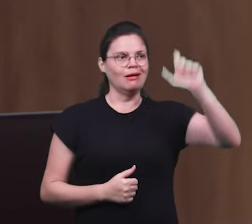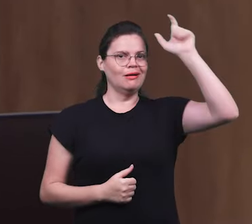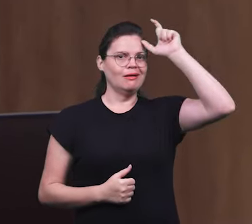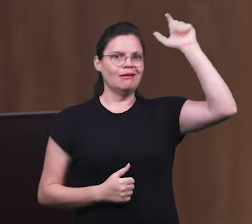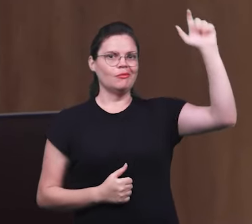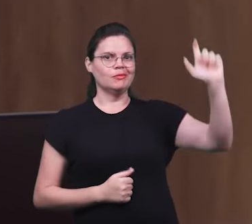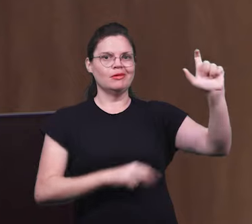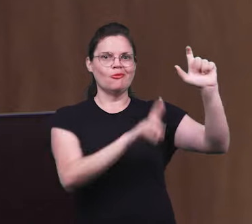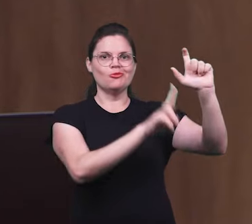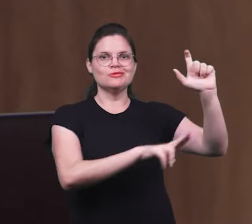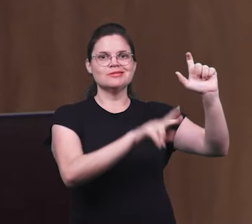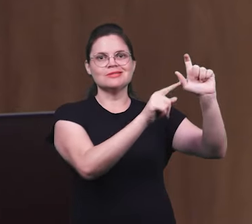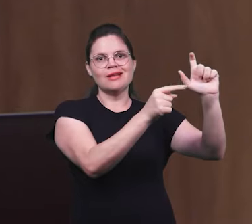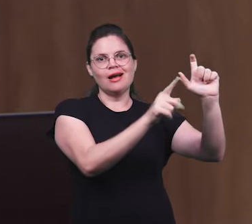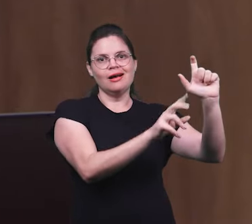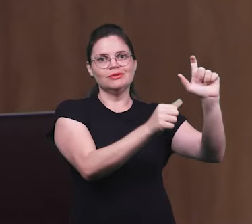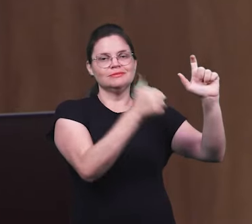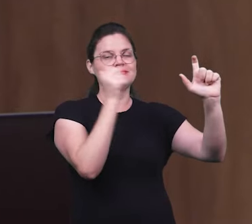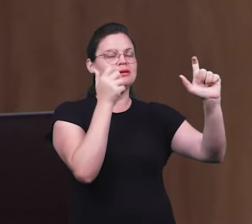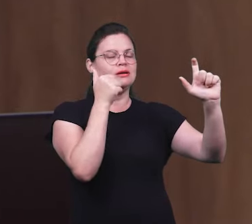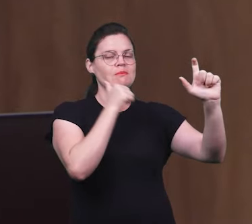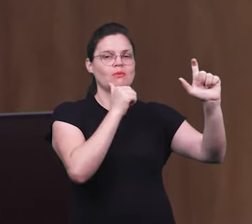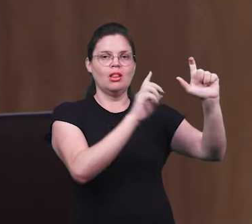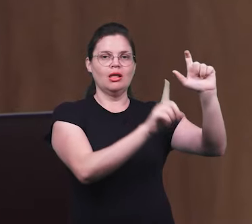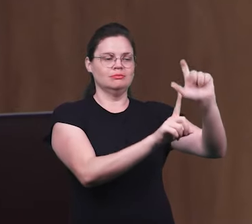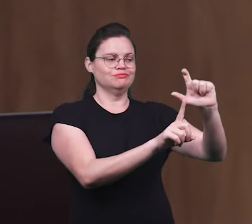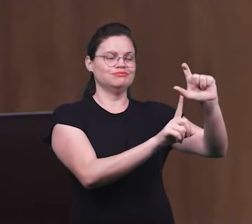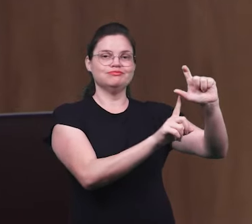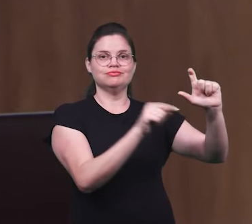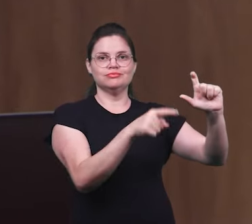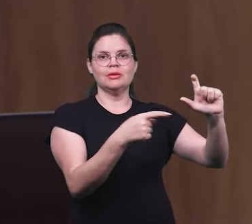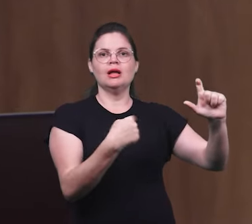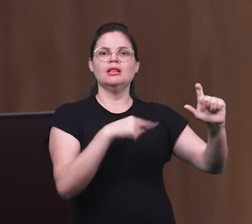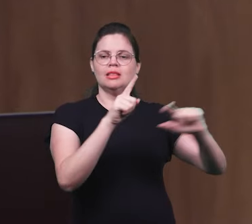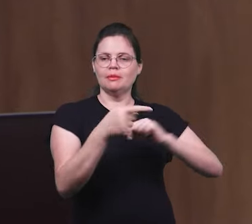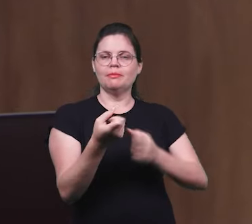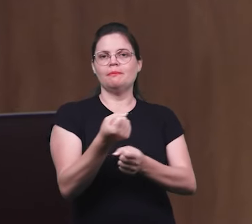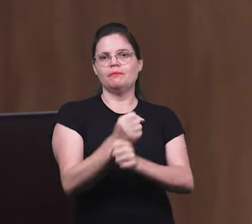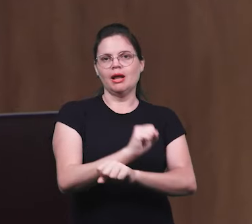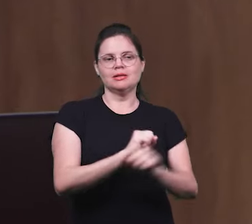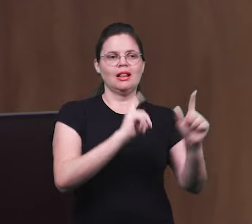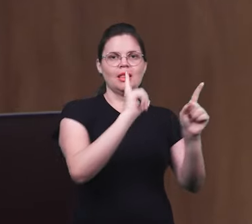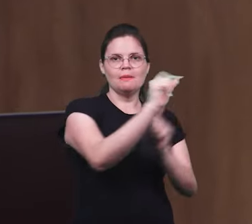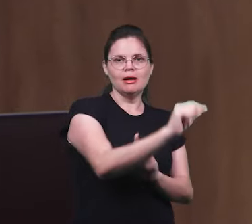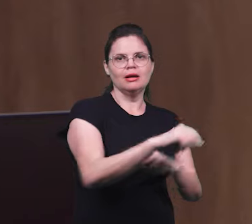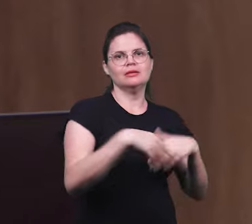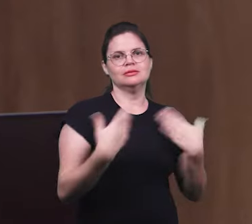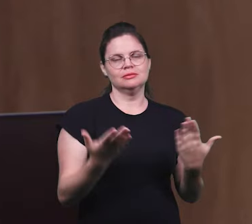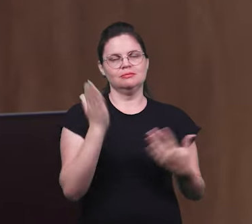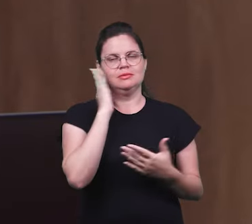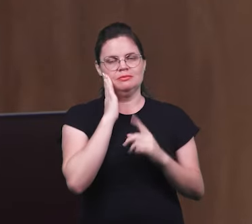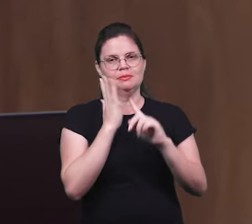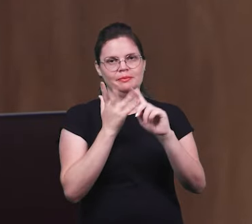presos por isso. Mas o que eu queria ressaltar aqui, fazendo uma analogia profética, é esse texto